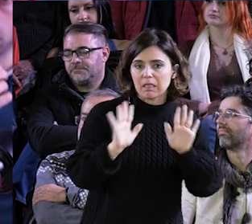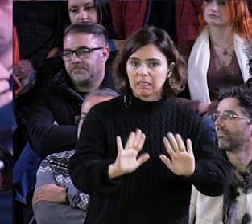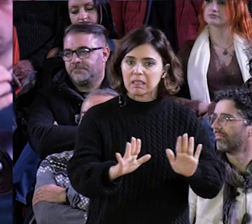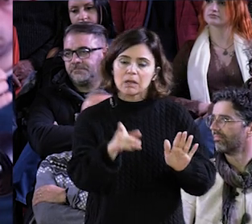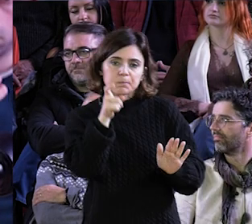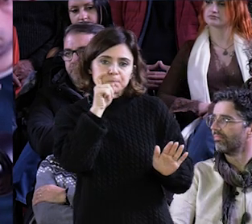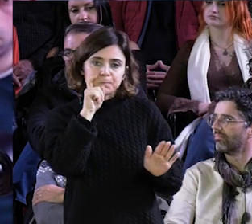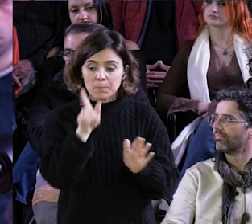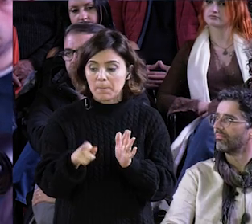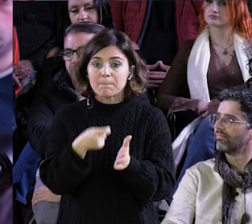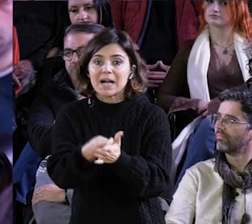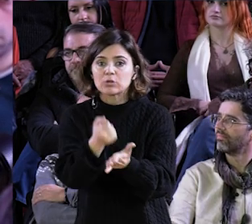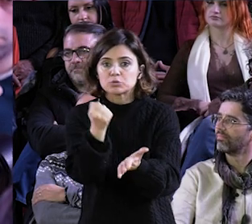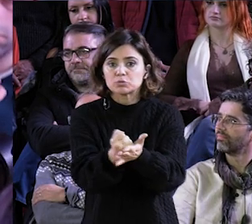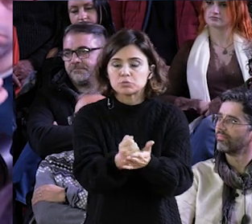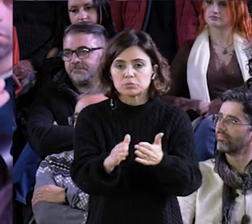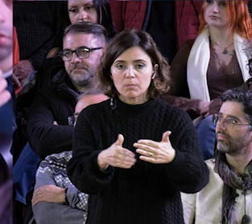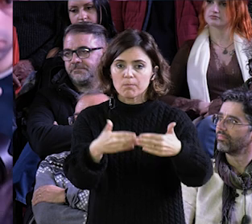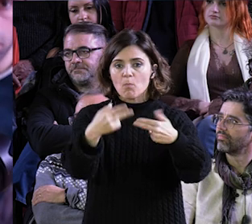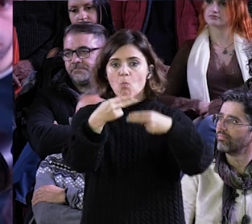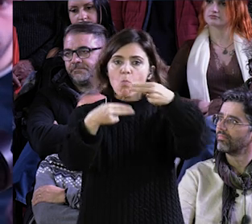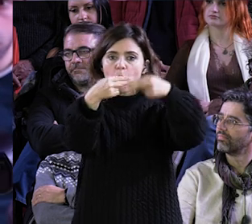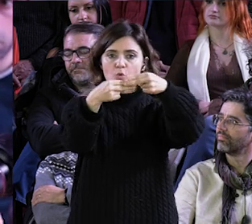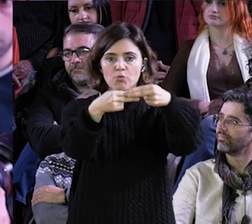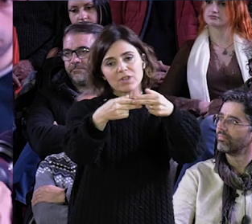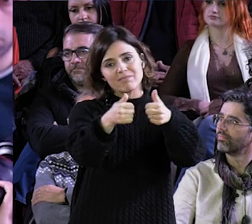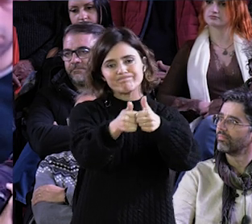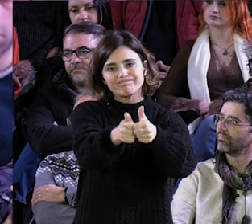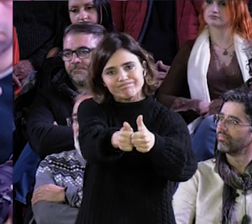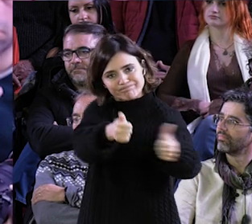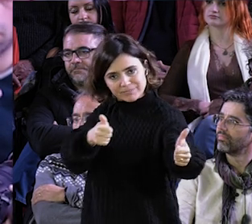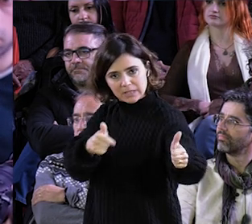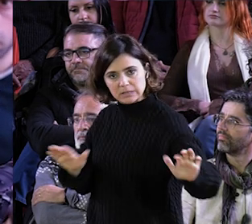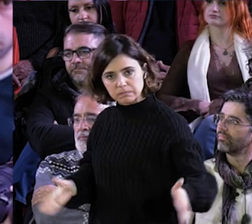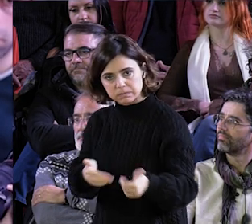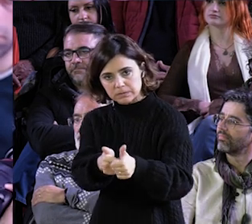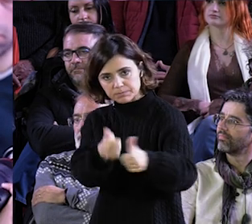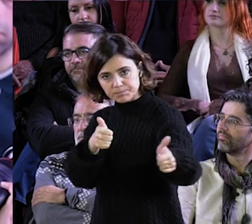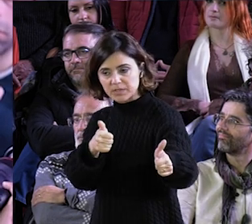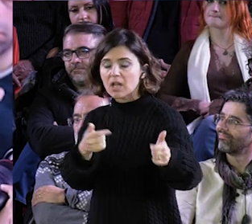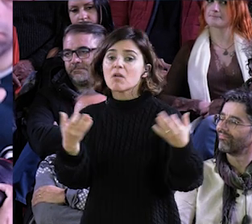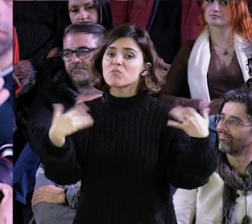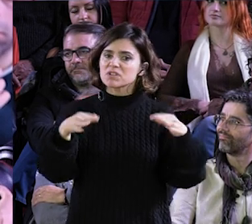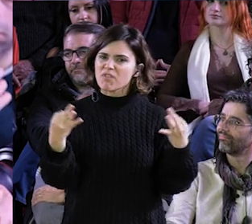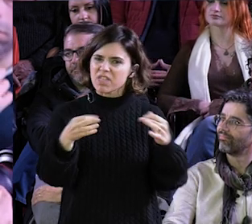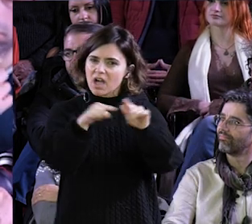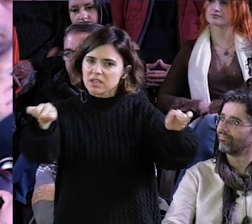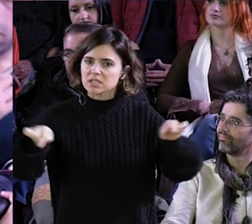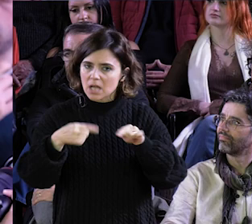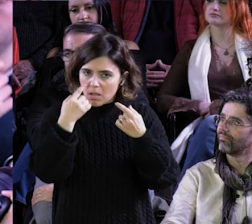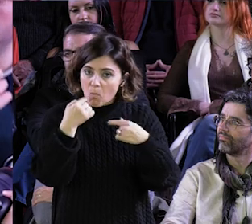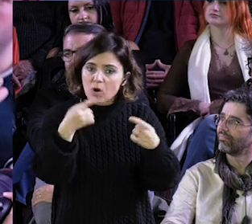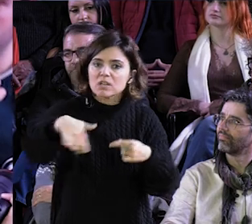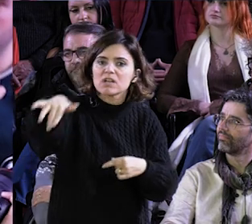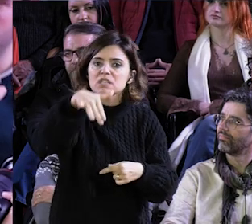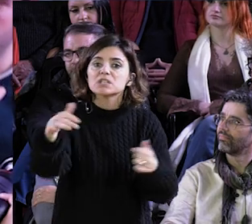ao seguro, por isso constrói o muro e mantém a distância. Mas na verdade, e esta sala demonstra isto, o que eles têm medo